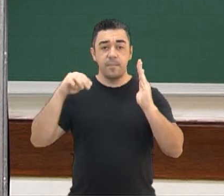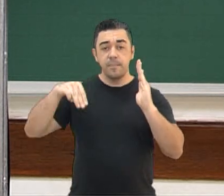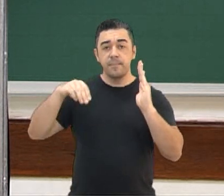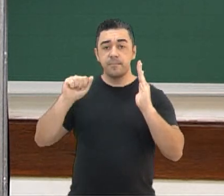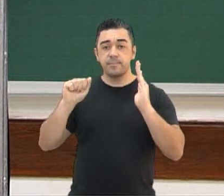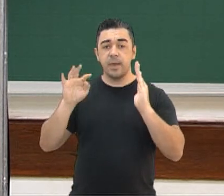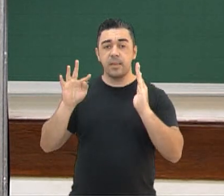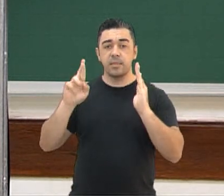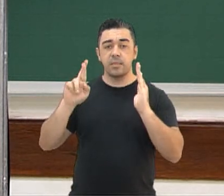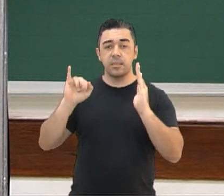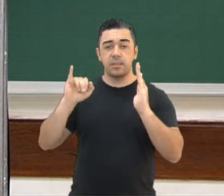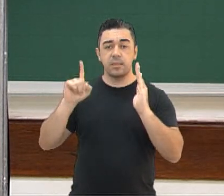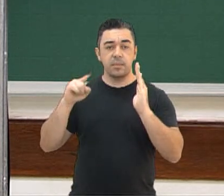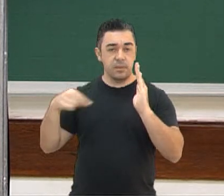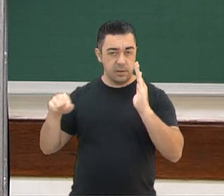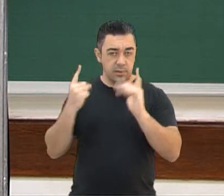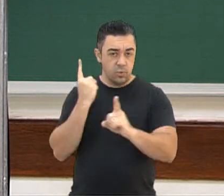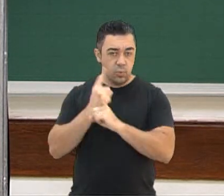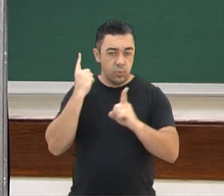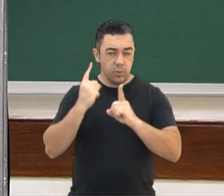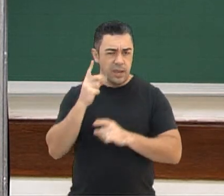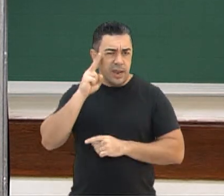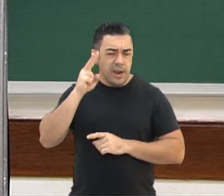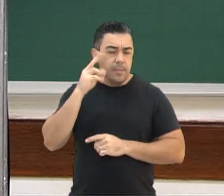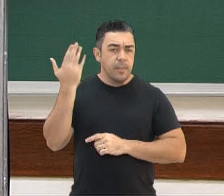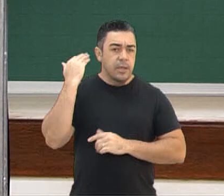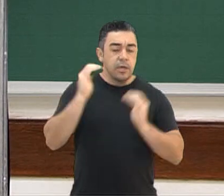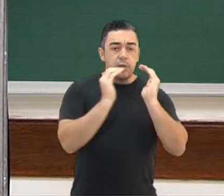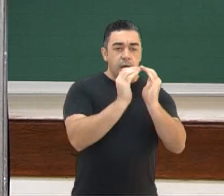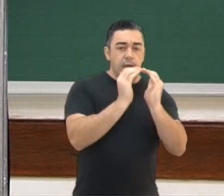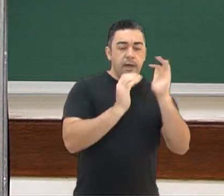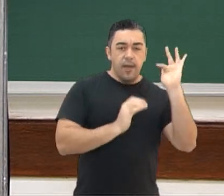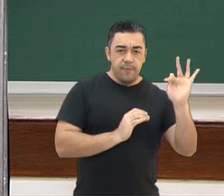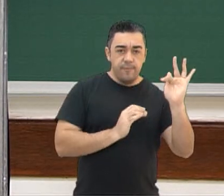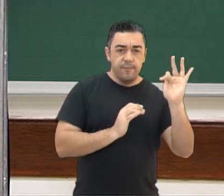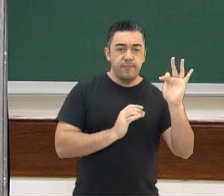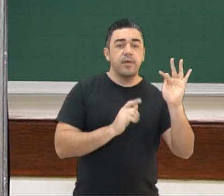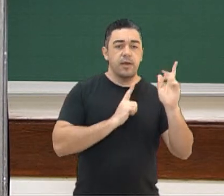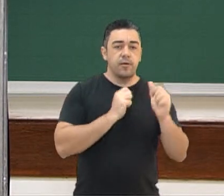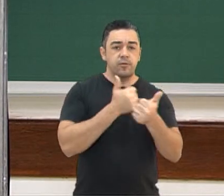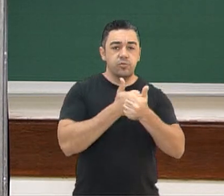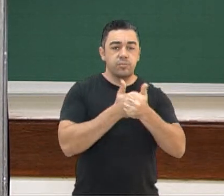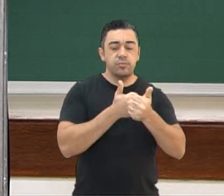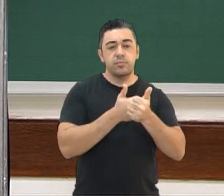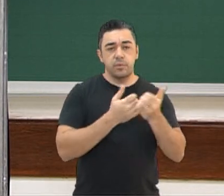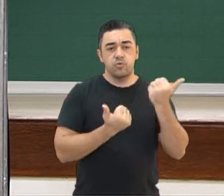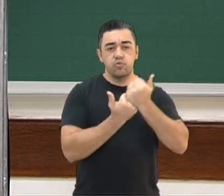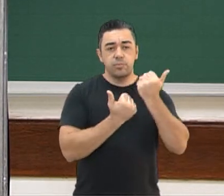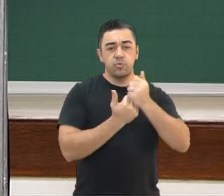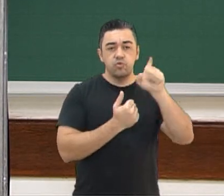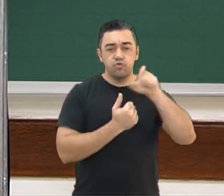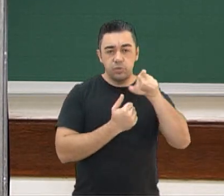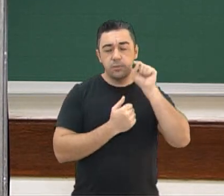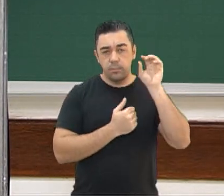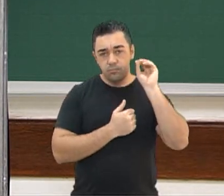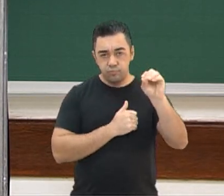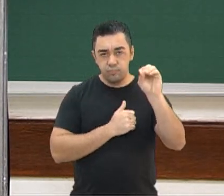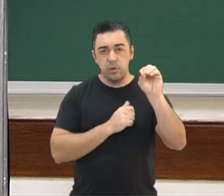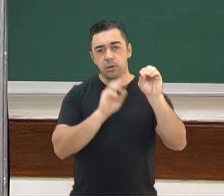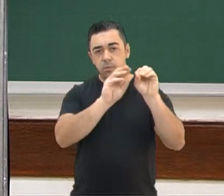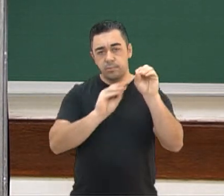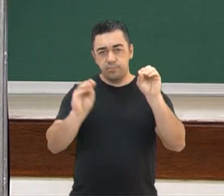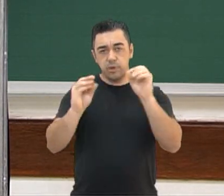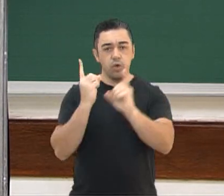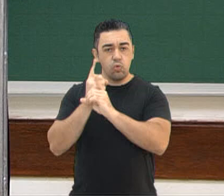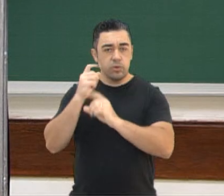o valor da f de x ou de y. Lembra que eu substituí o x? Então, é substituição. Você pega a